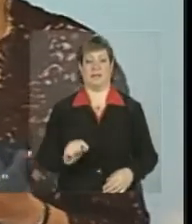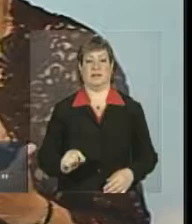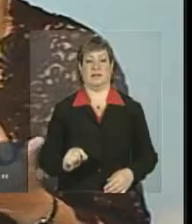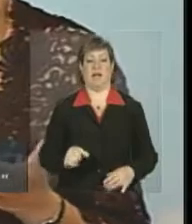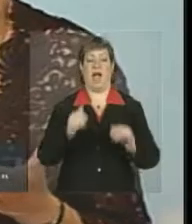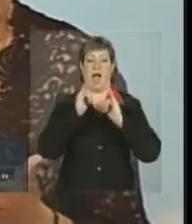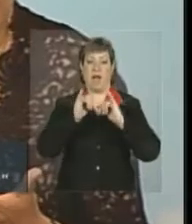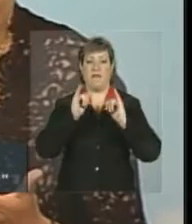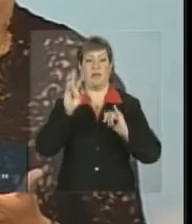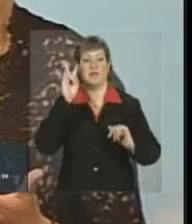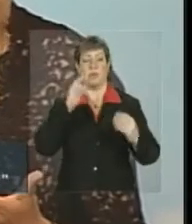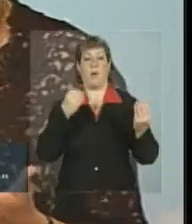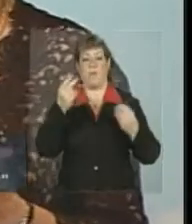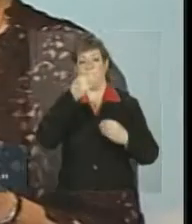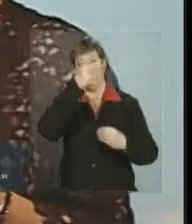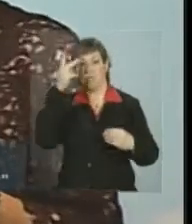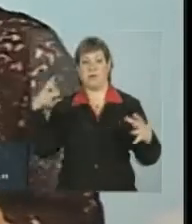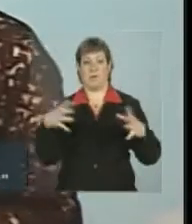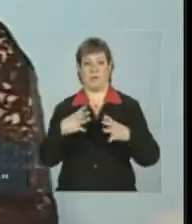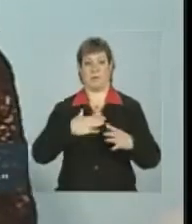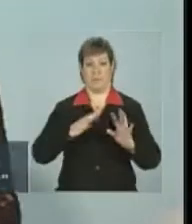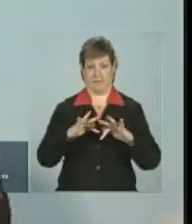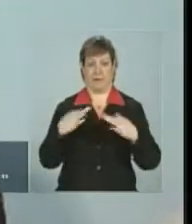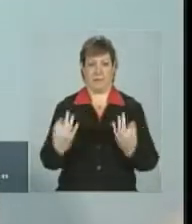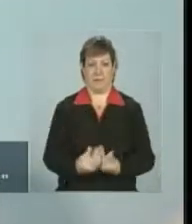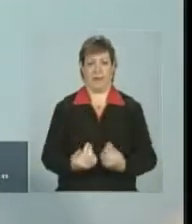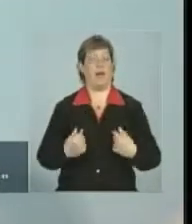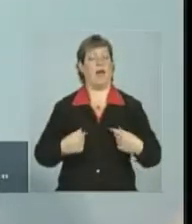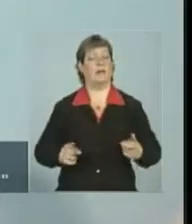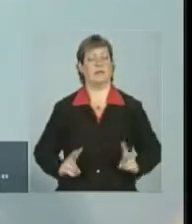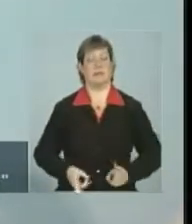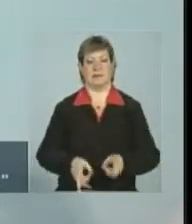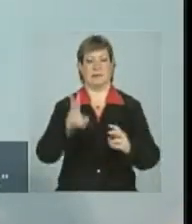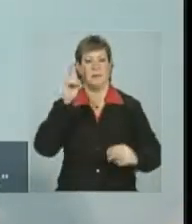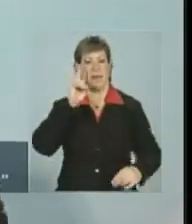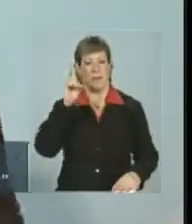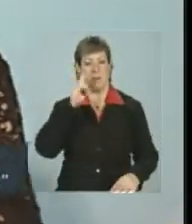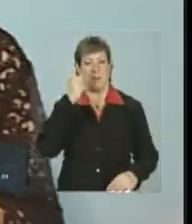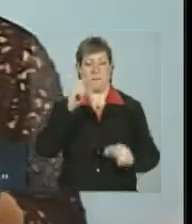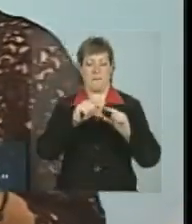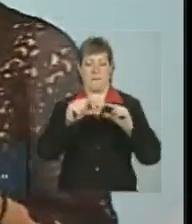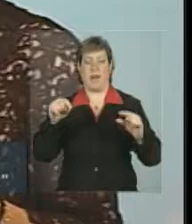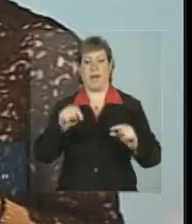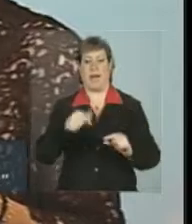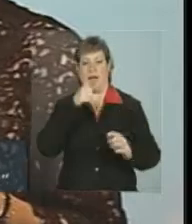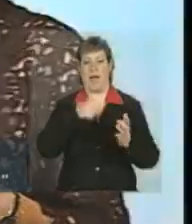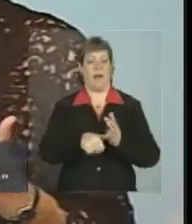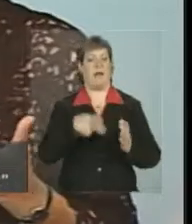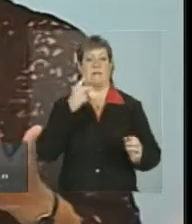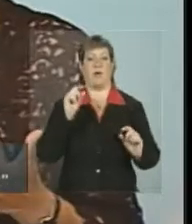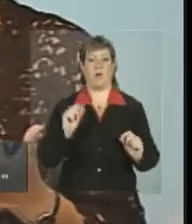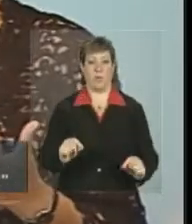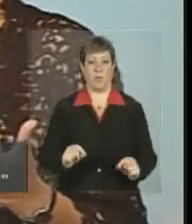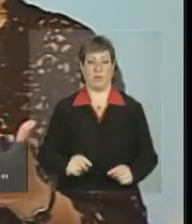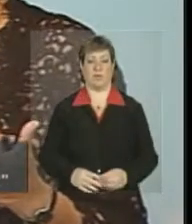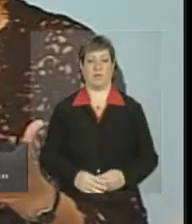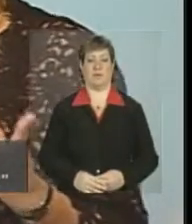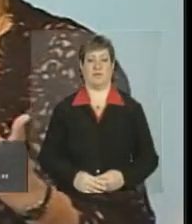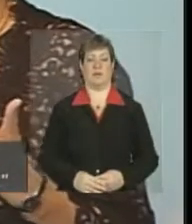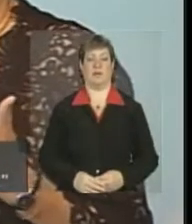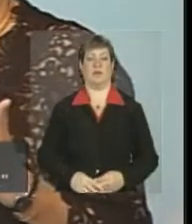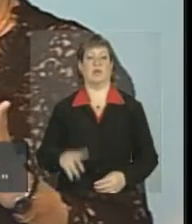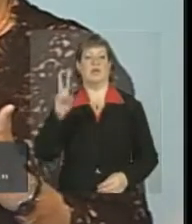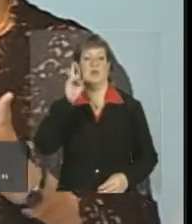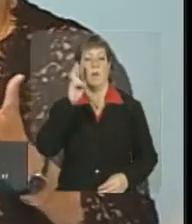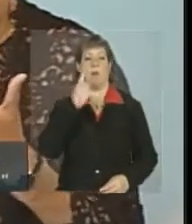notícia de membros da família. E eu sempre vou lembrar de uma parte dessa carta que dizia o seguinte, sobre um